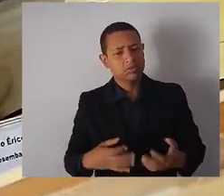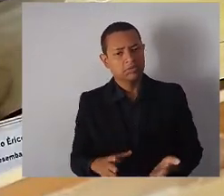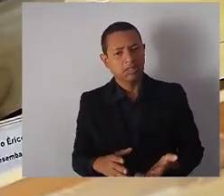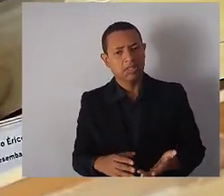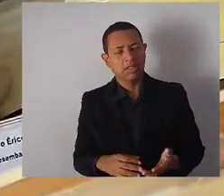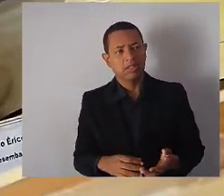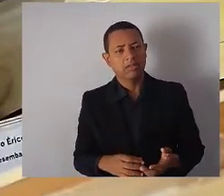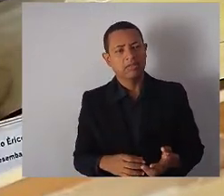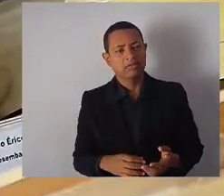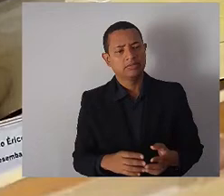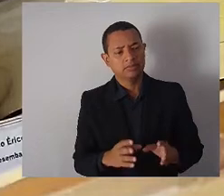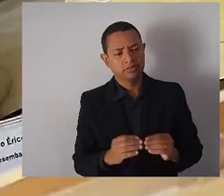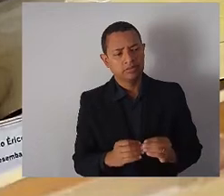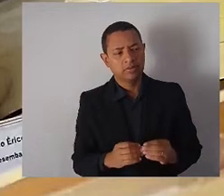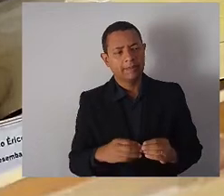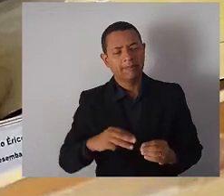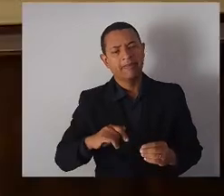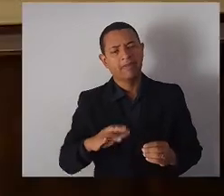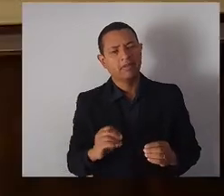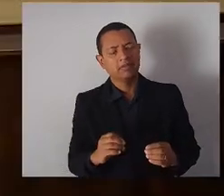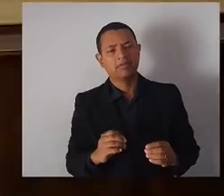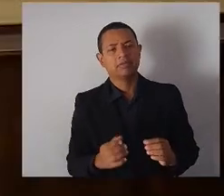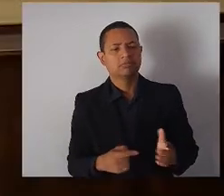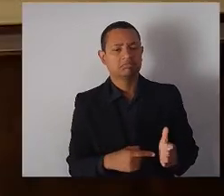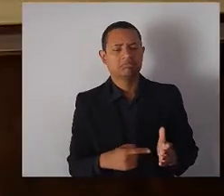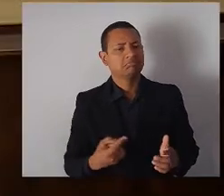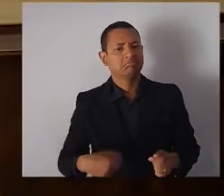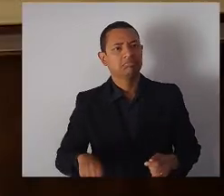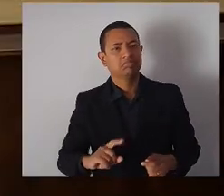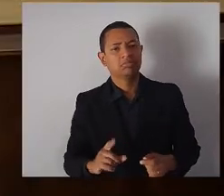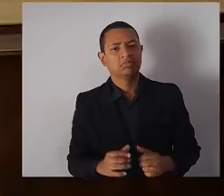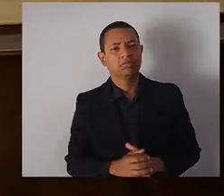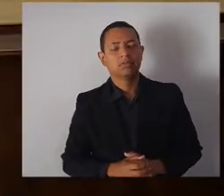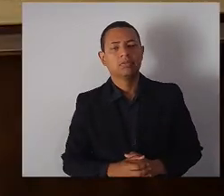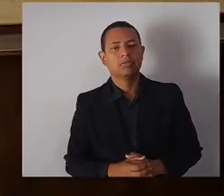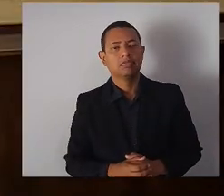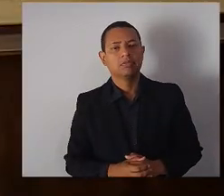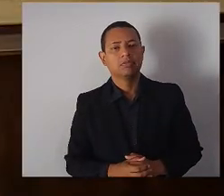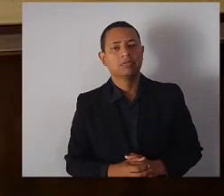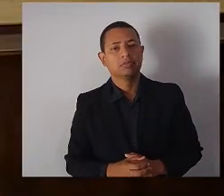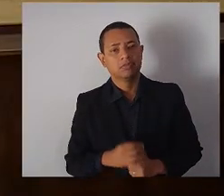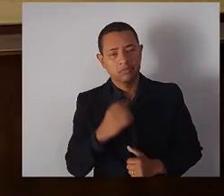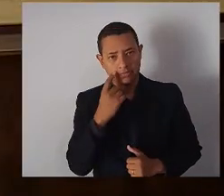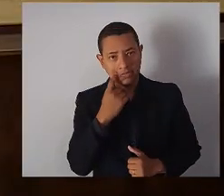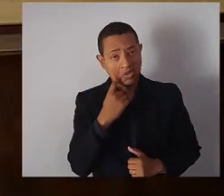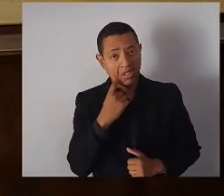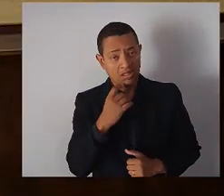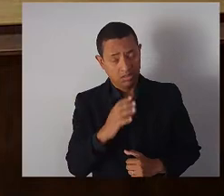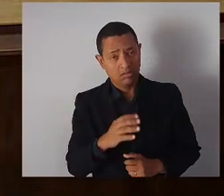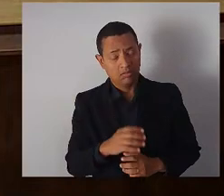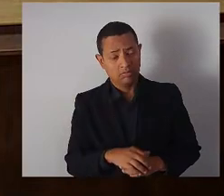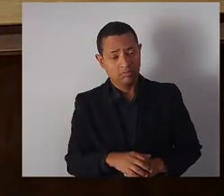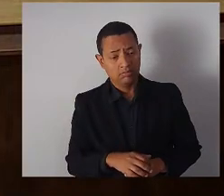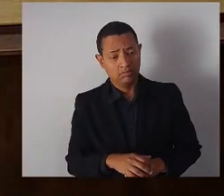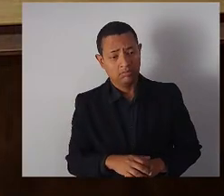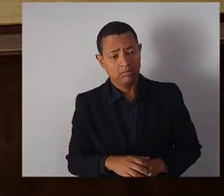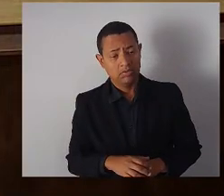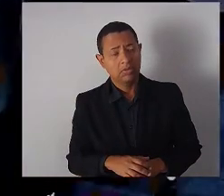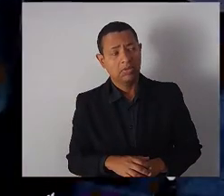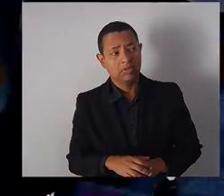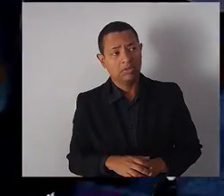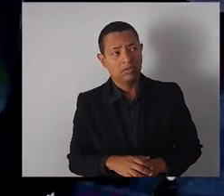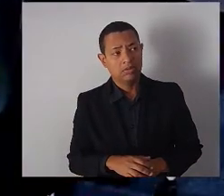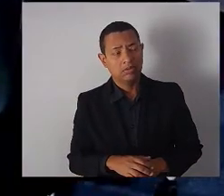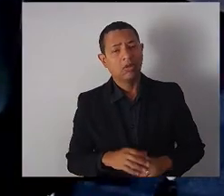a presente ação. Então, Vossa Excelência permanece com seu voto original. Alterou agora?